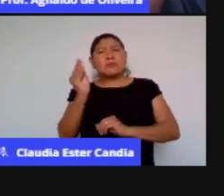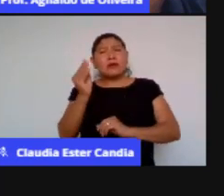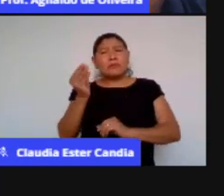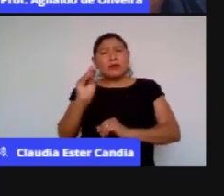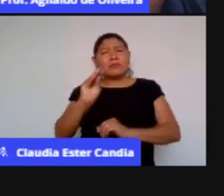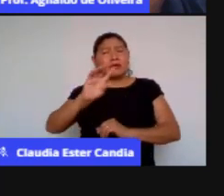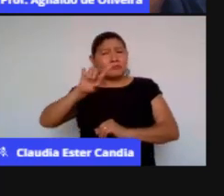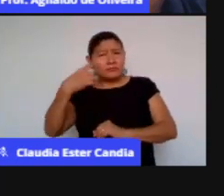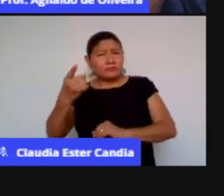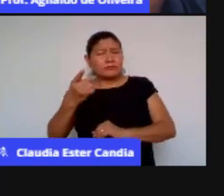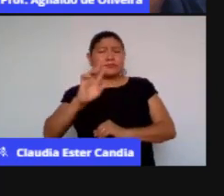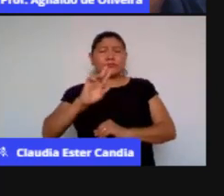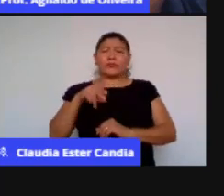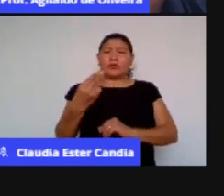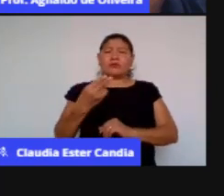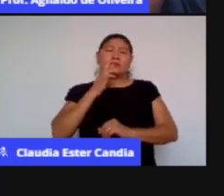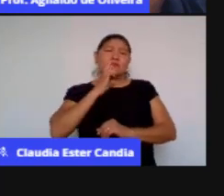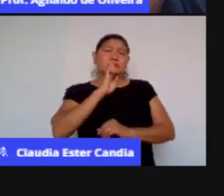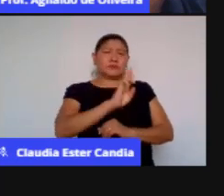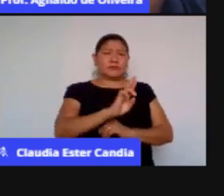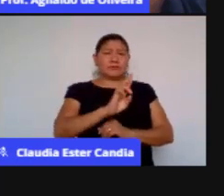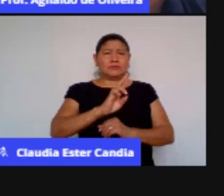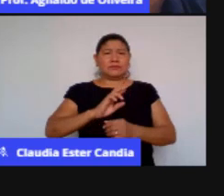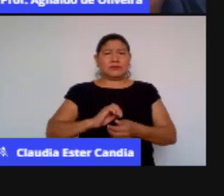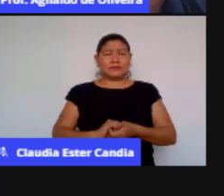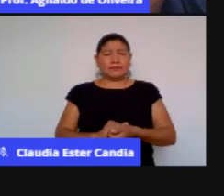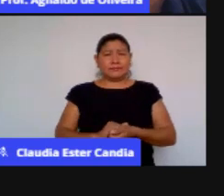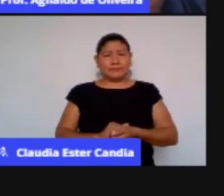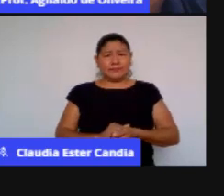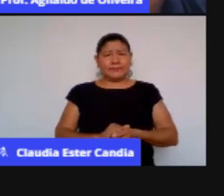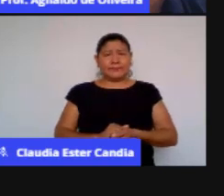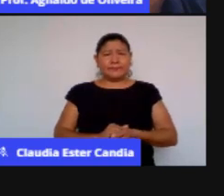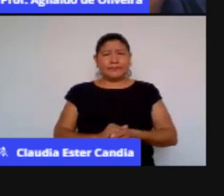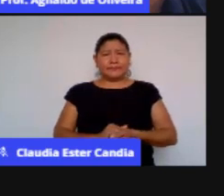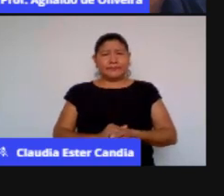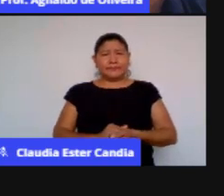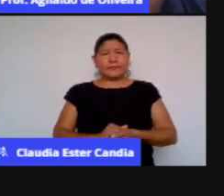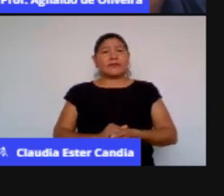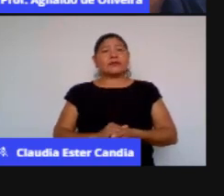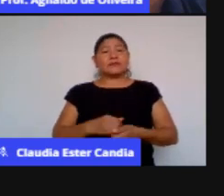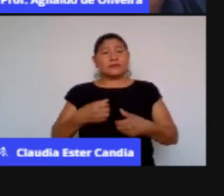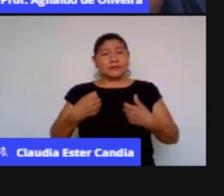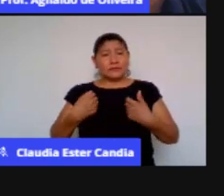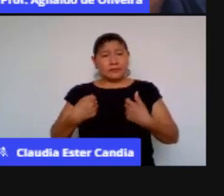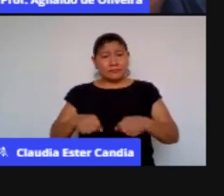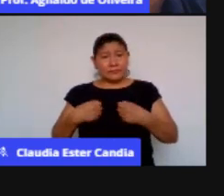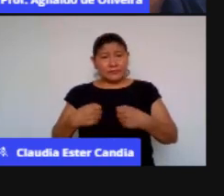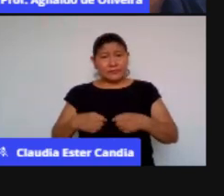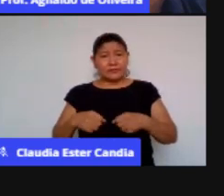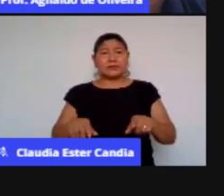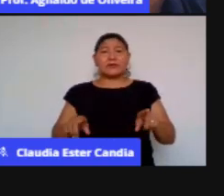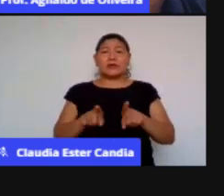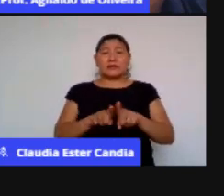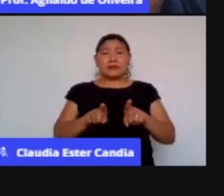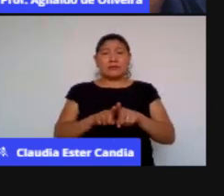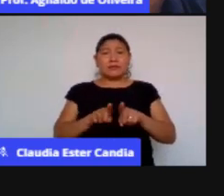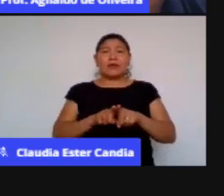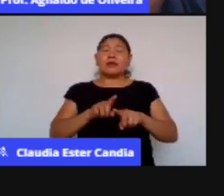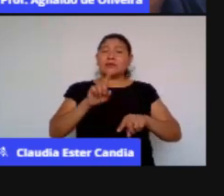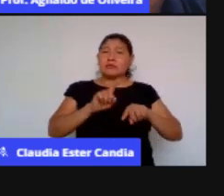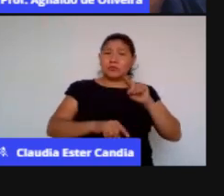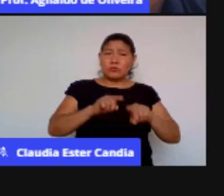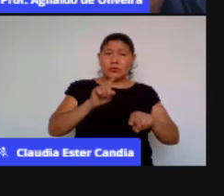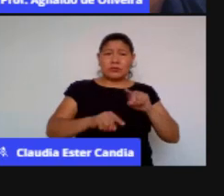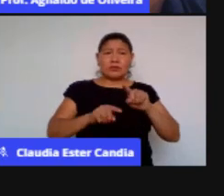nós recebemos e já damos resposta para você. Se precisar de uma necessidade mais